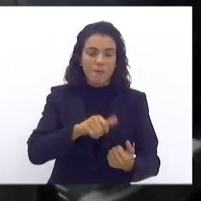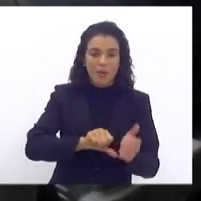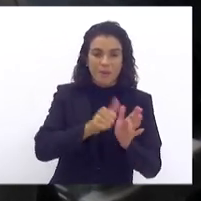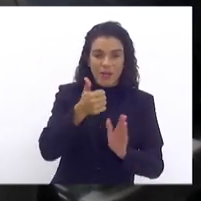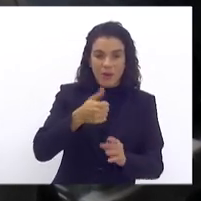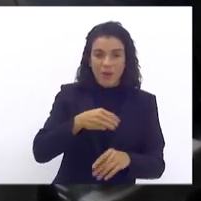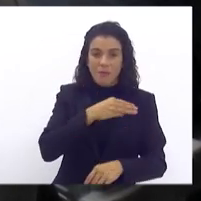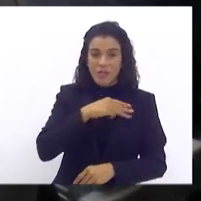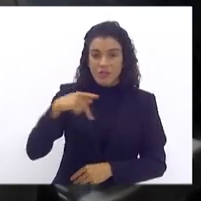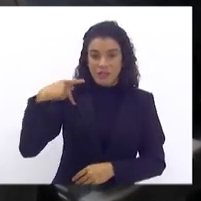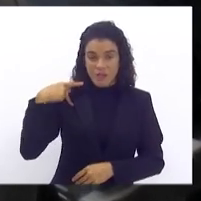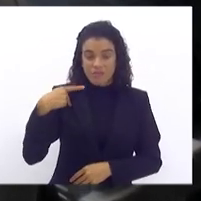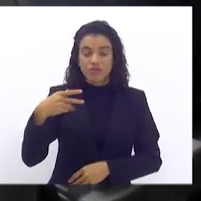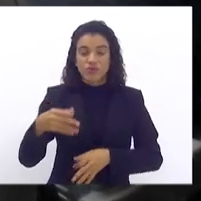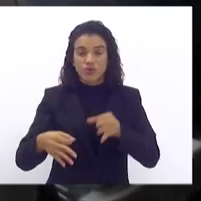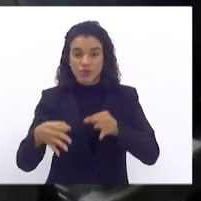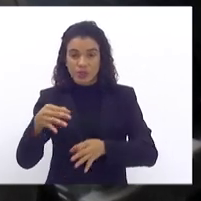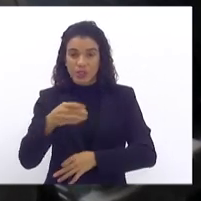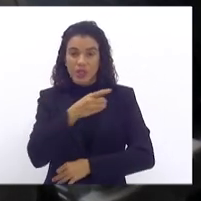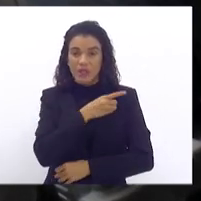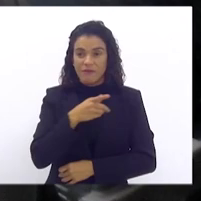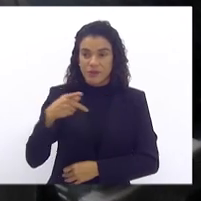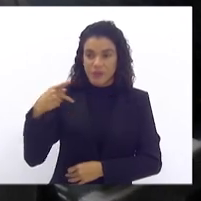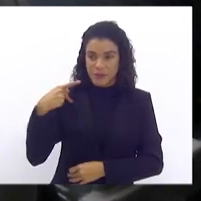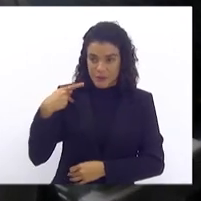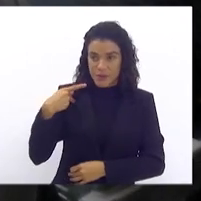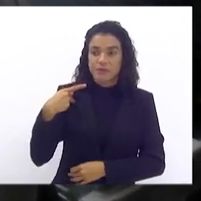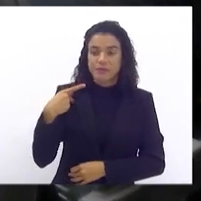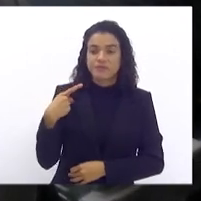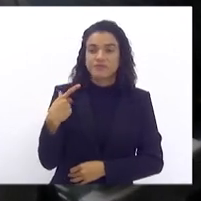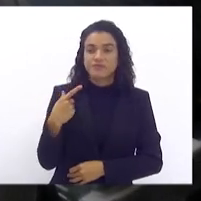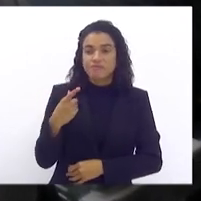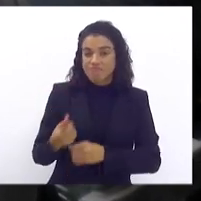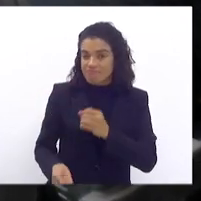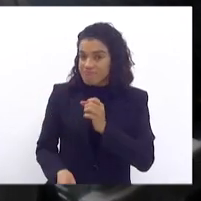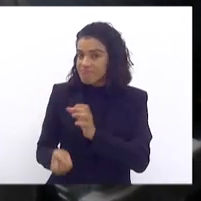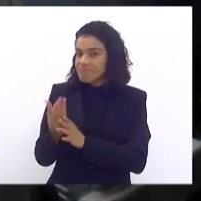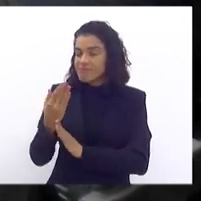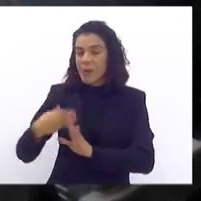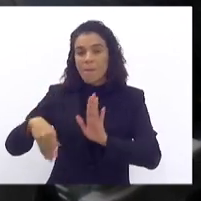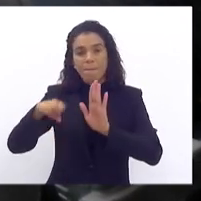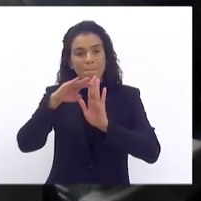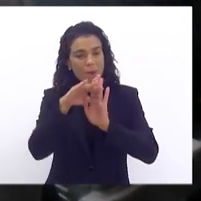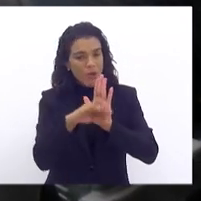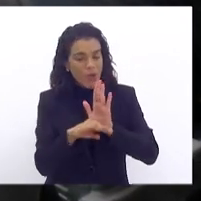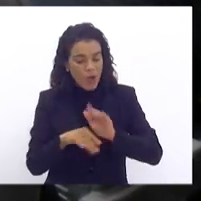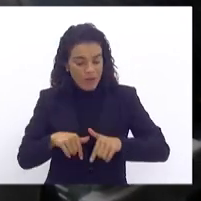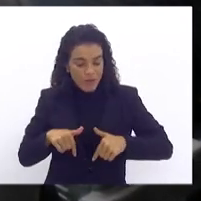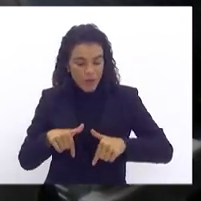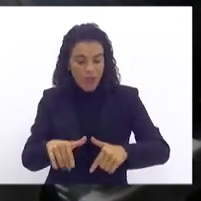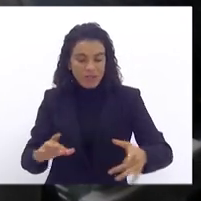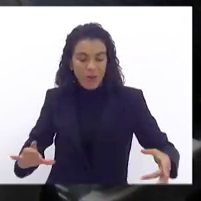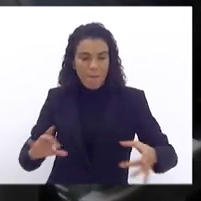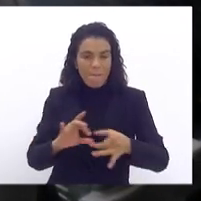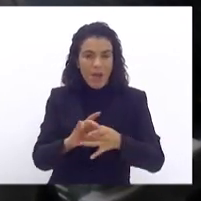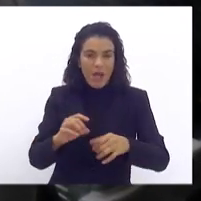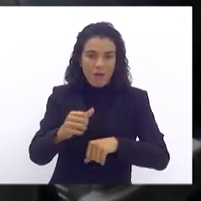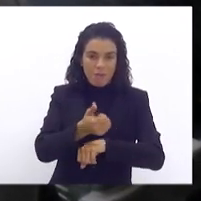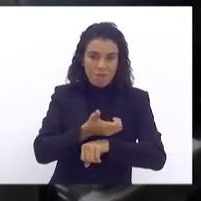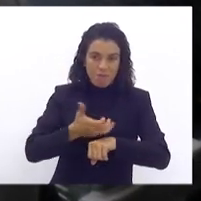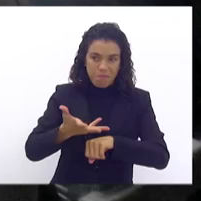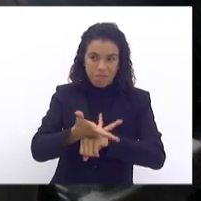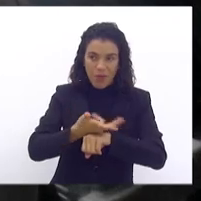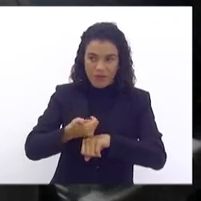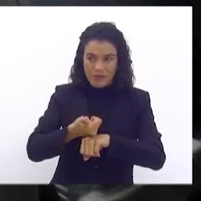Ministério Público, Poder Judiciário e Defensoria Pública, para a gente criar aí protocolos de atuação integrada. Sim. E aí já estou indo